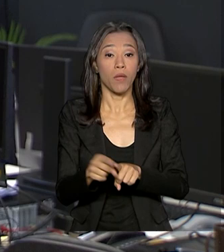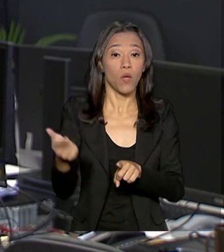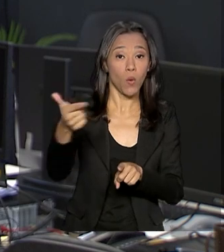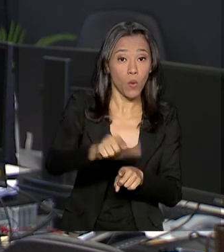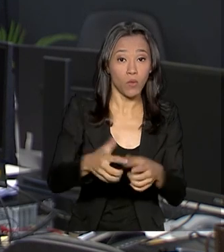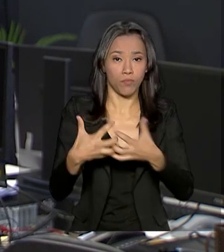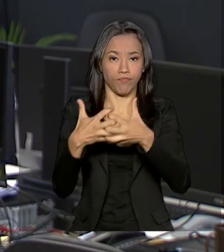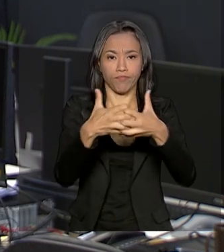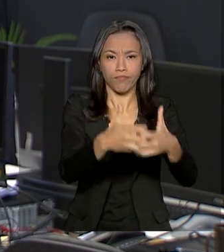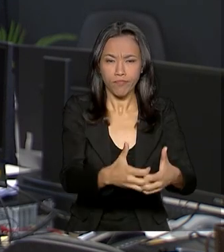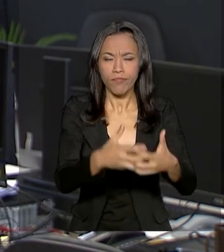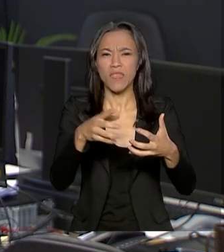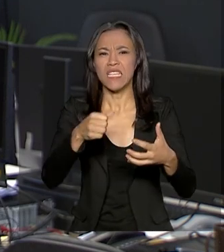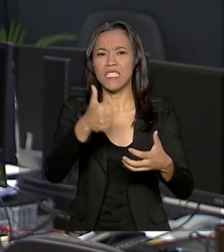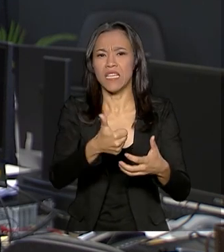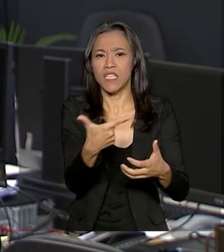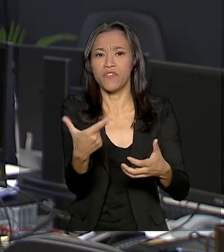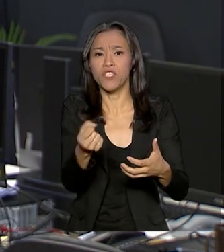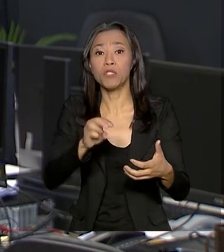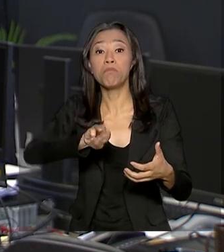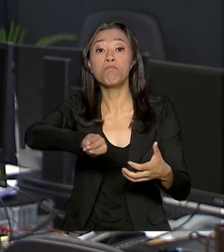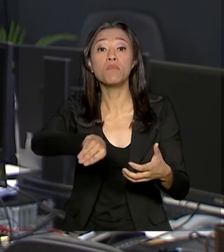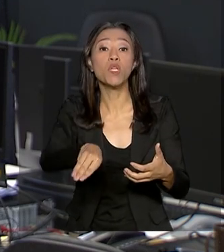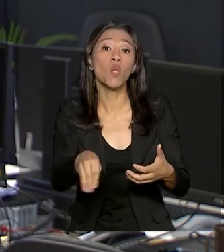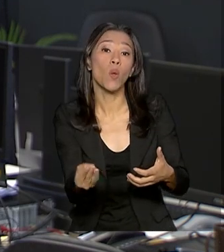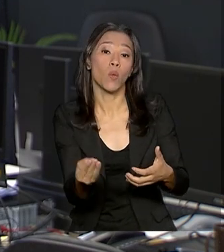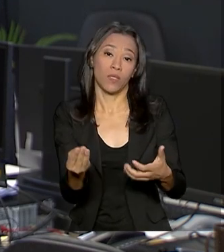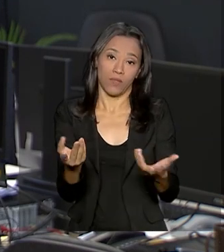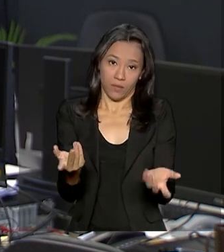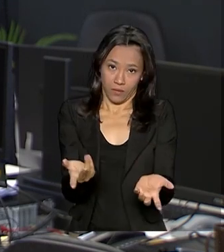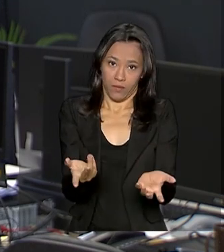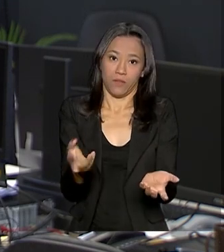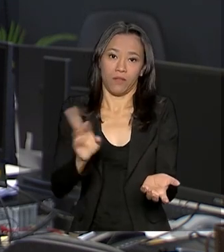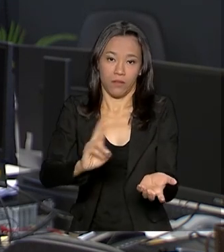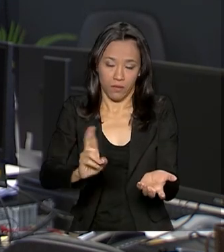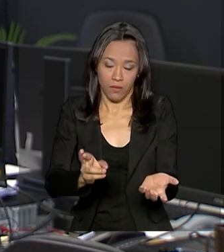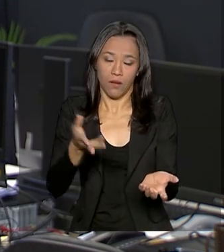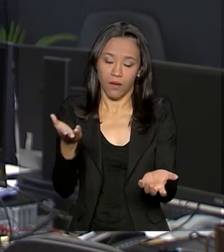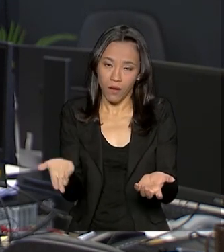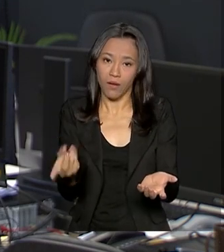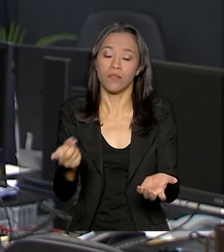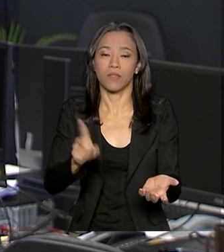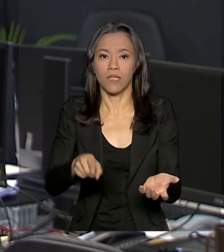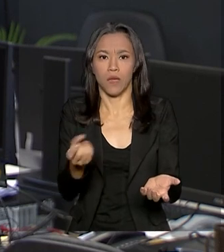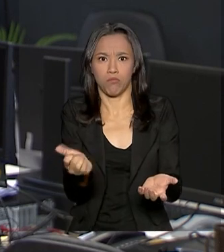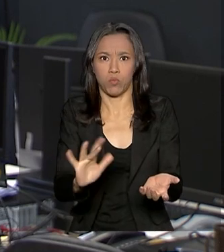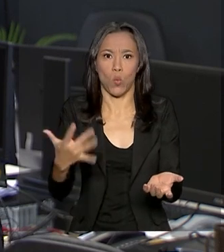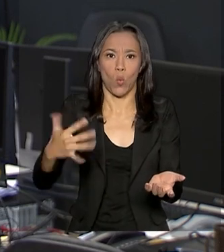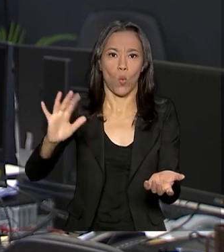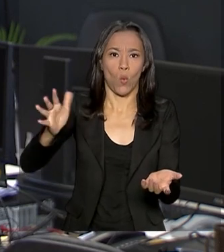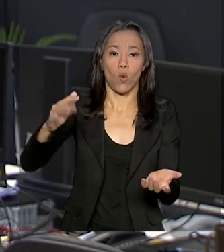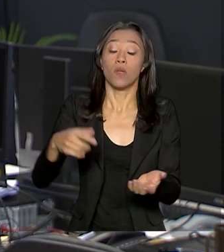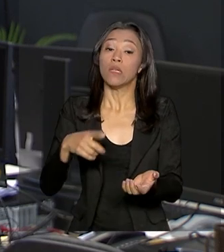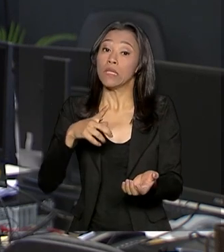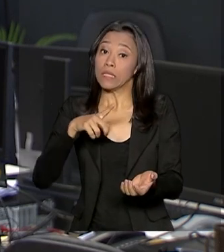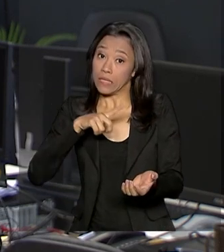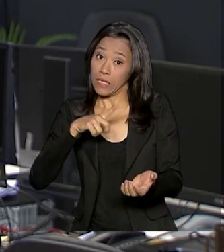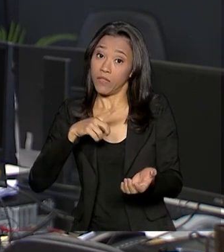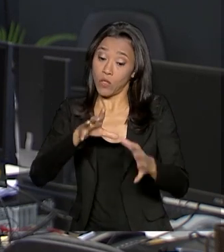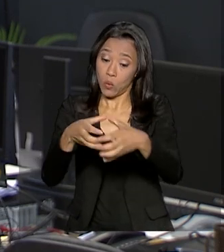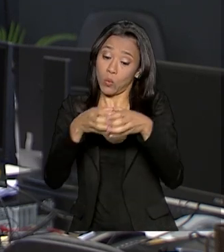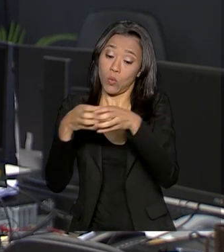avaliado em 120 milhões de reais olha renata como roteiro cinematográfico durante as investigações ou até a suspeita de que os criminosos